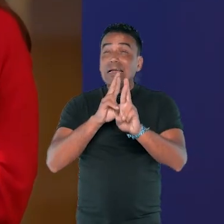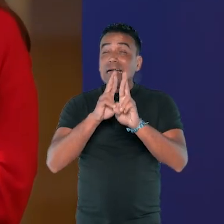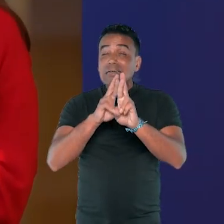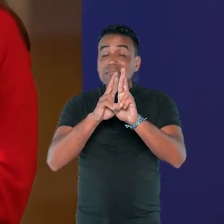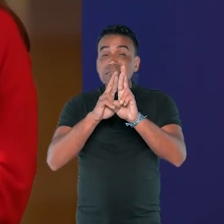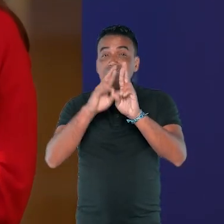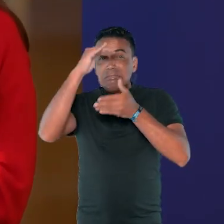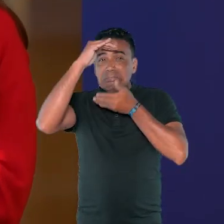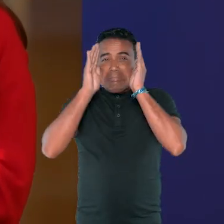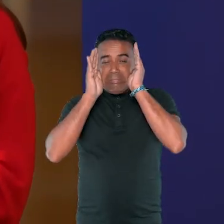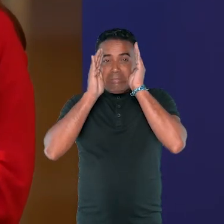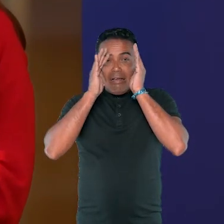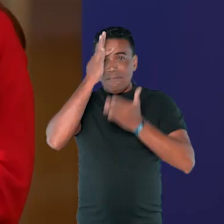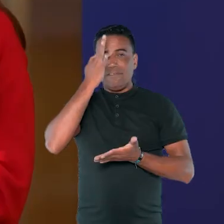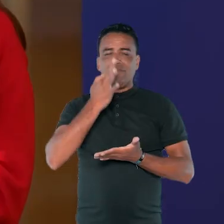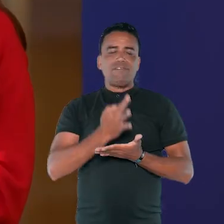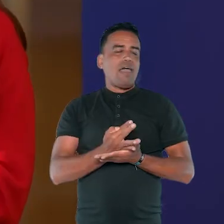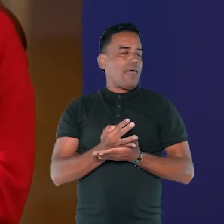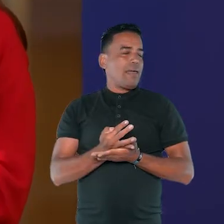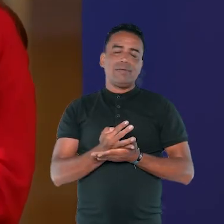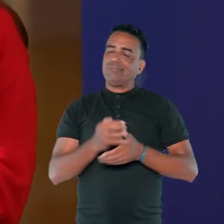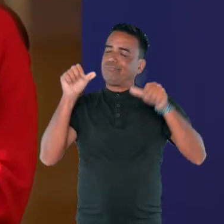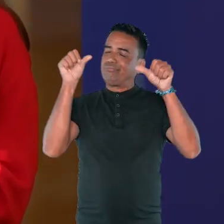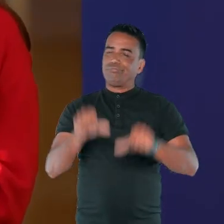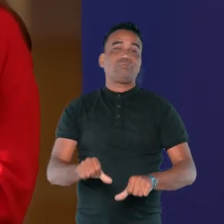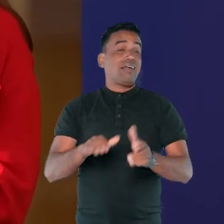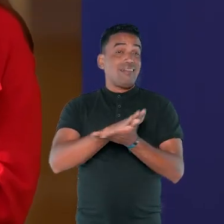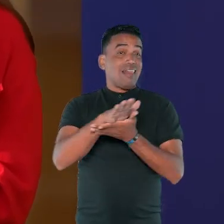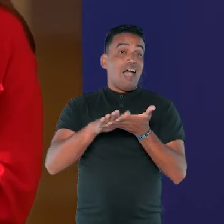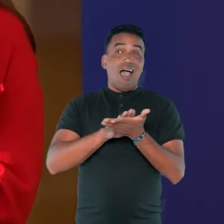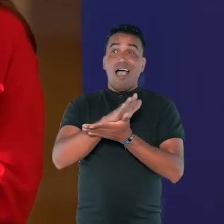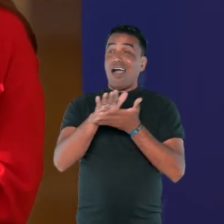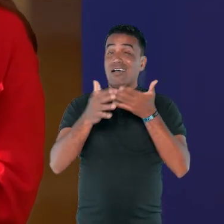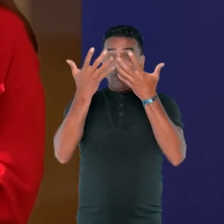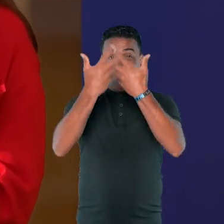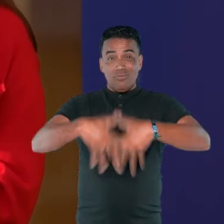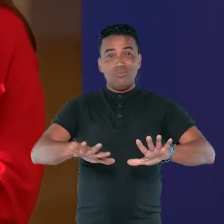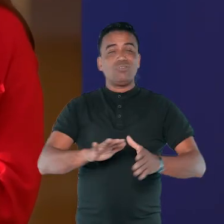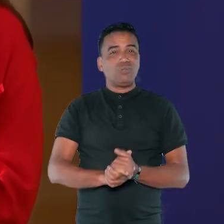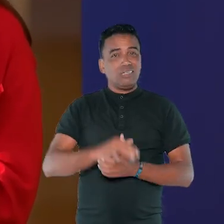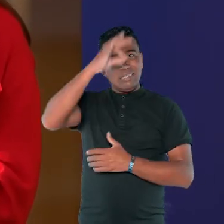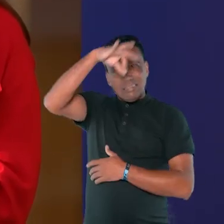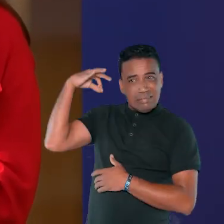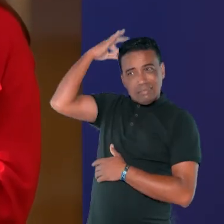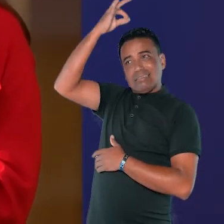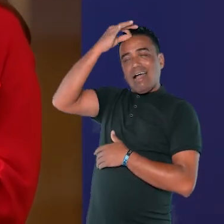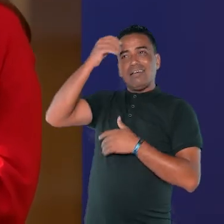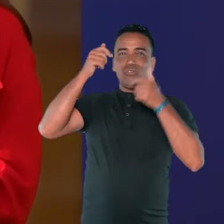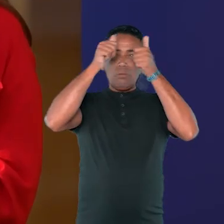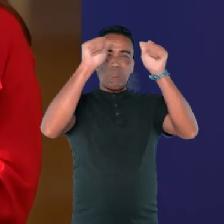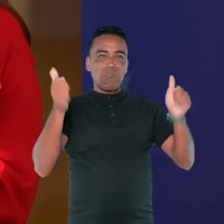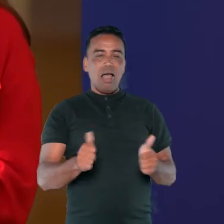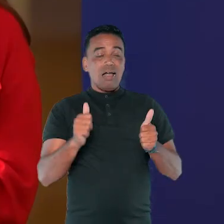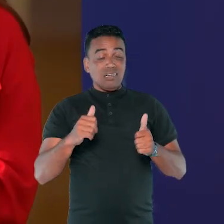ruína. Nada, nada congemina. A placidez desses santos e nossa dor peregrina.